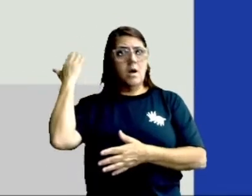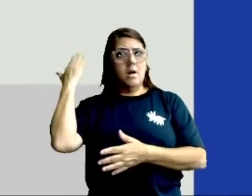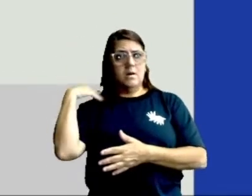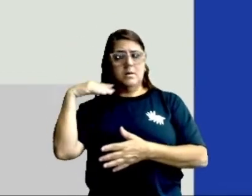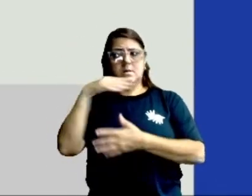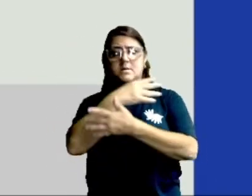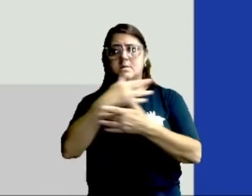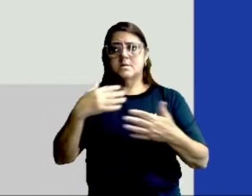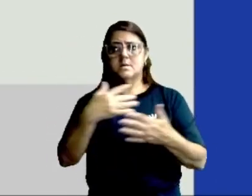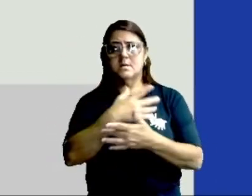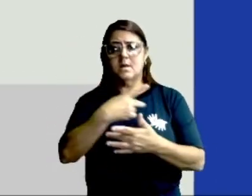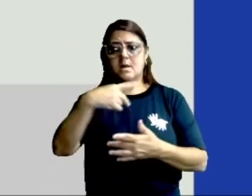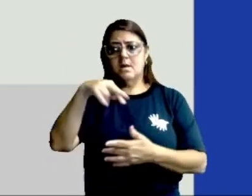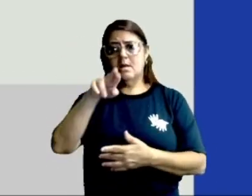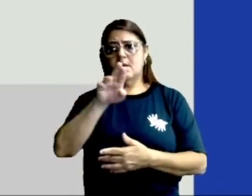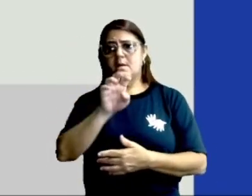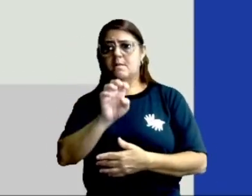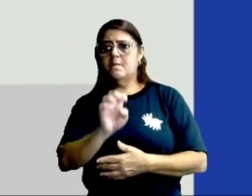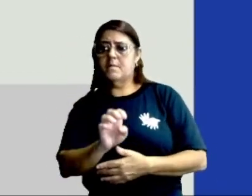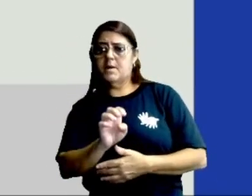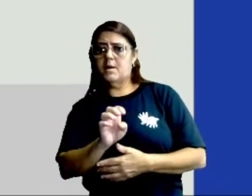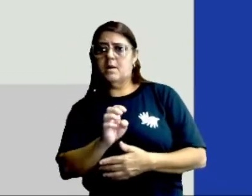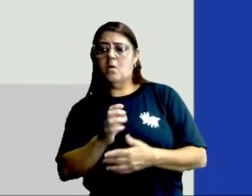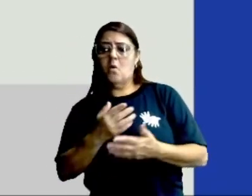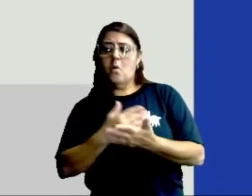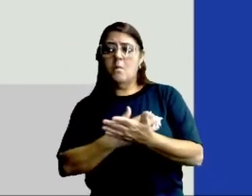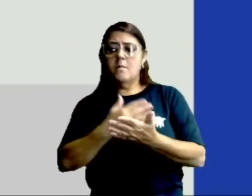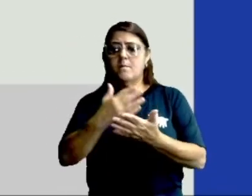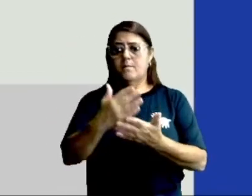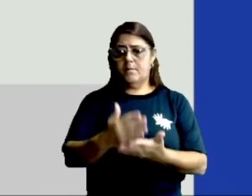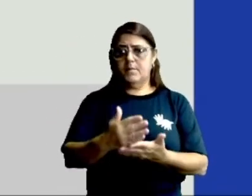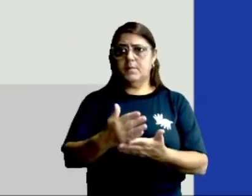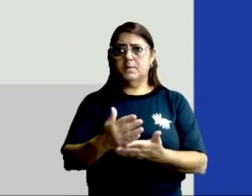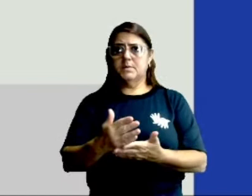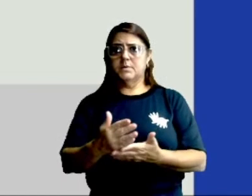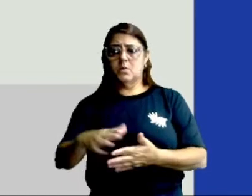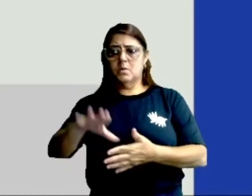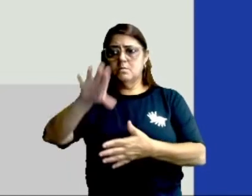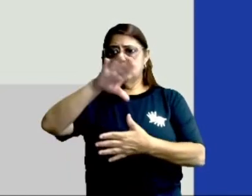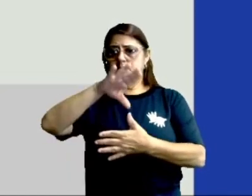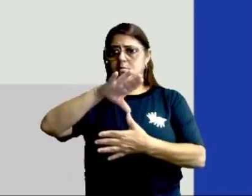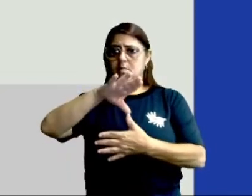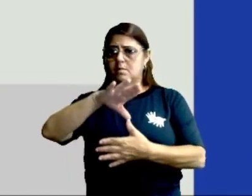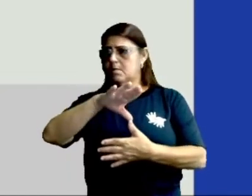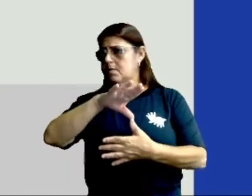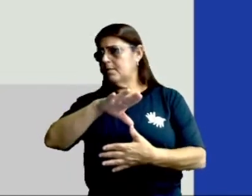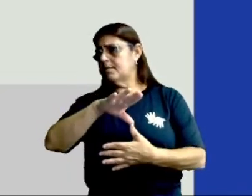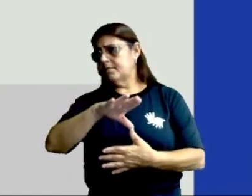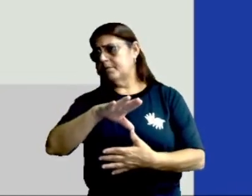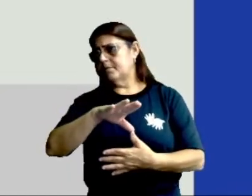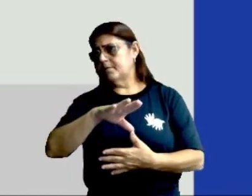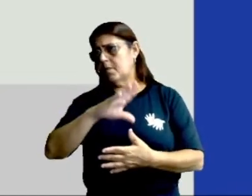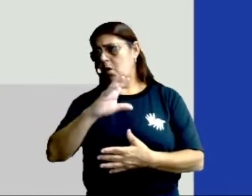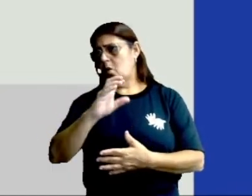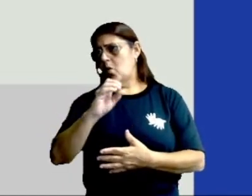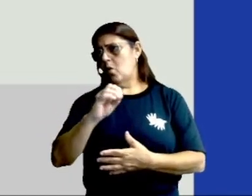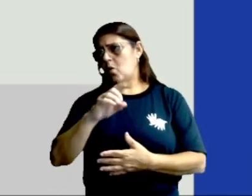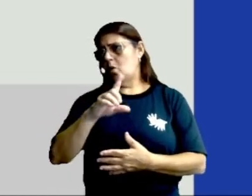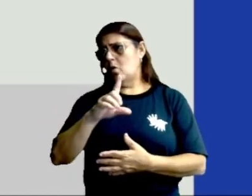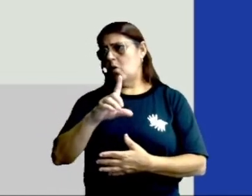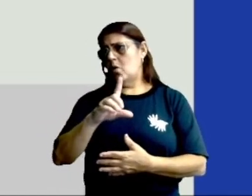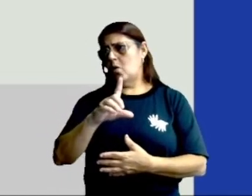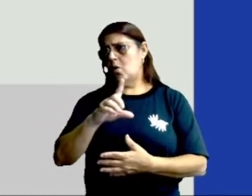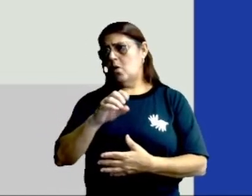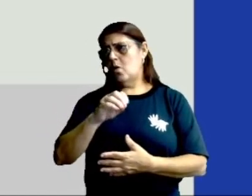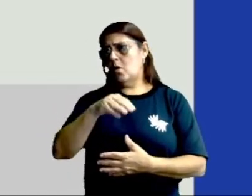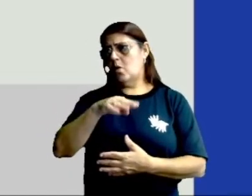essas cidades pré-colombianas, elas passaram a existir nestas regiões da Mesoamérica e Andes, é o seguinte, essa região que vocês estão vendo de